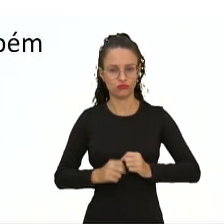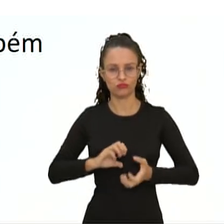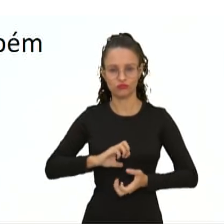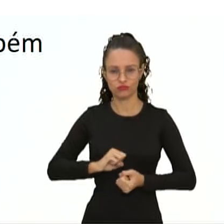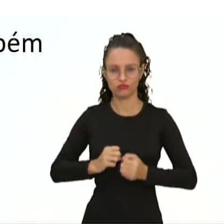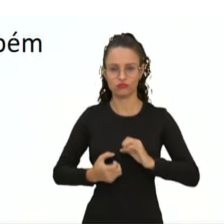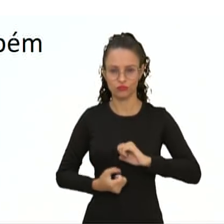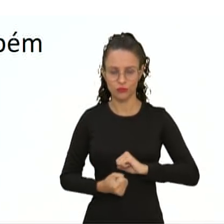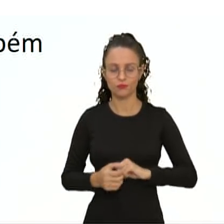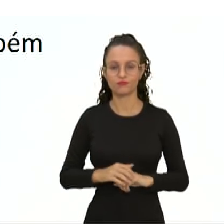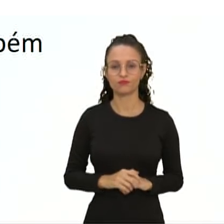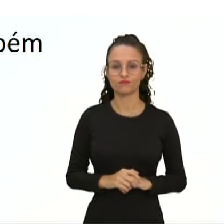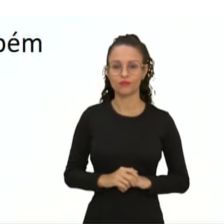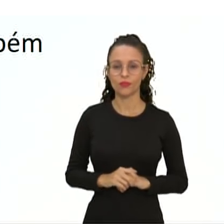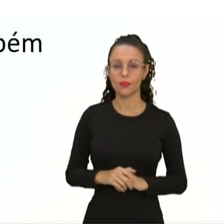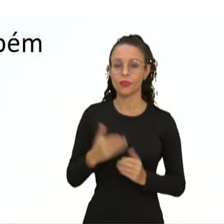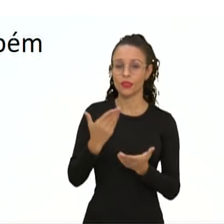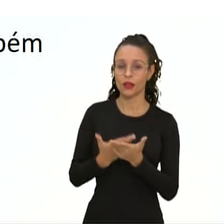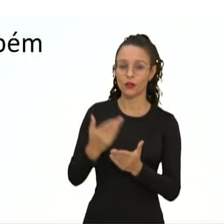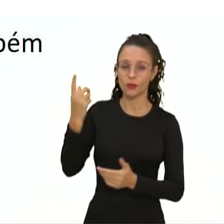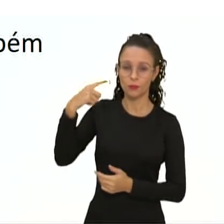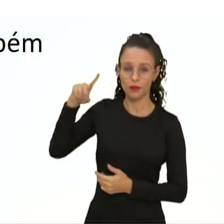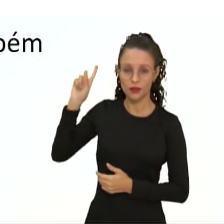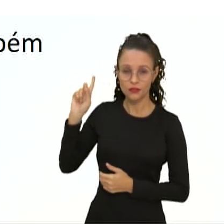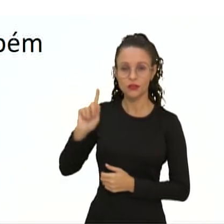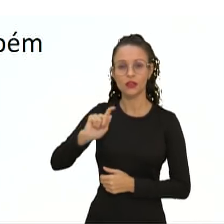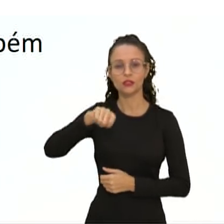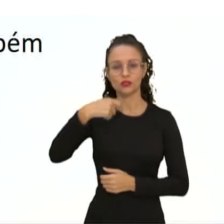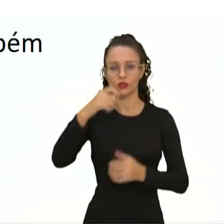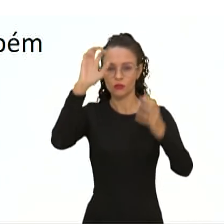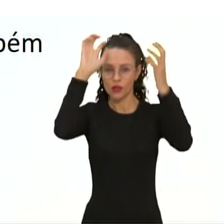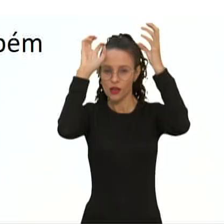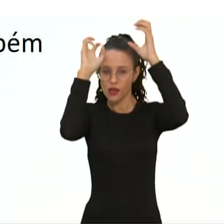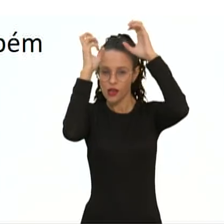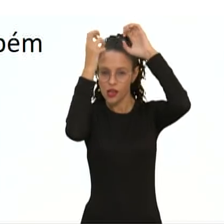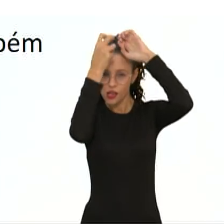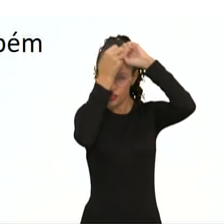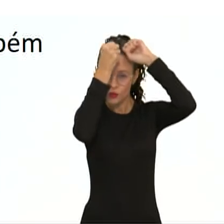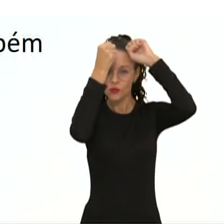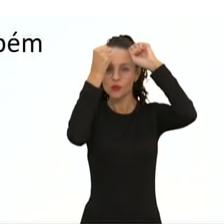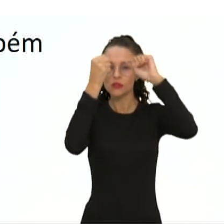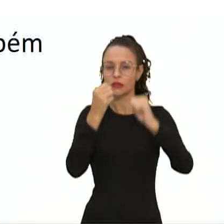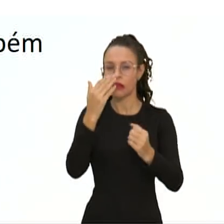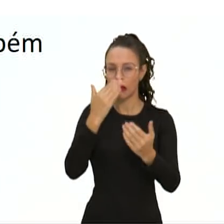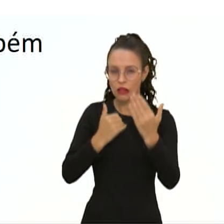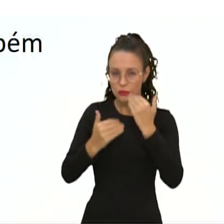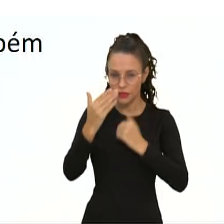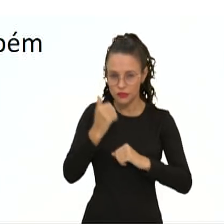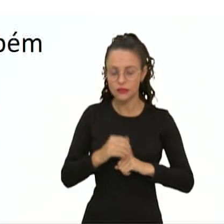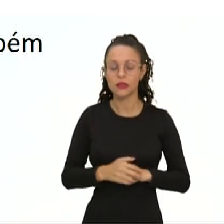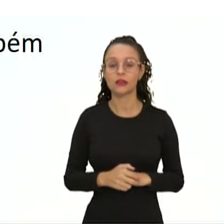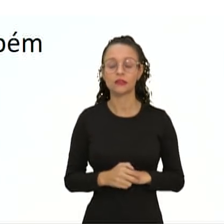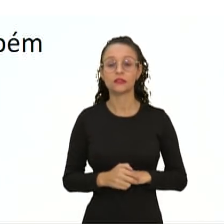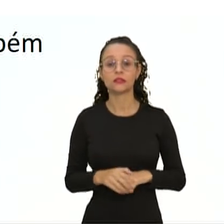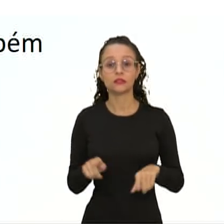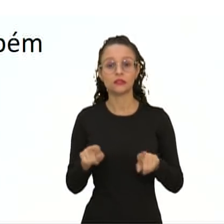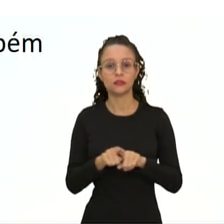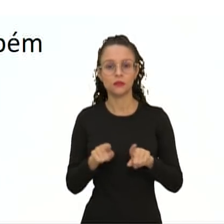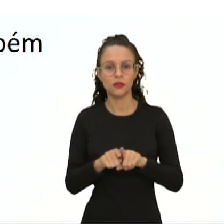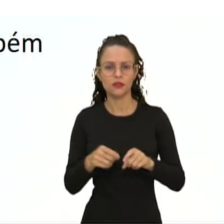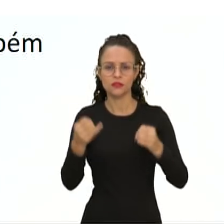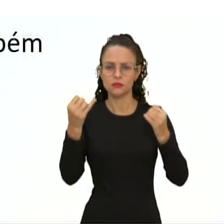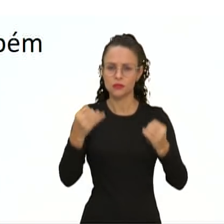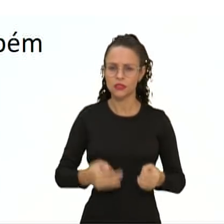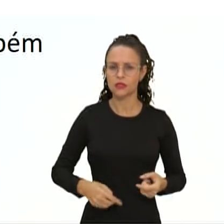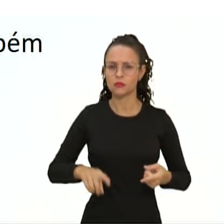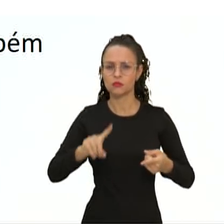falamos sobre os transtornos alimentares, estão lembrados? Anorexia, bulimia, compulsão, falamos sobre as causas,